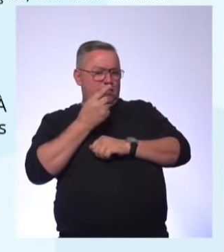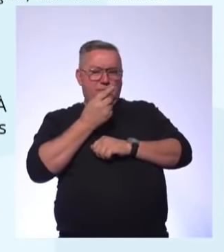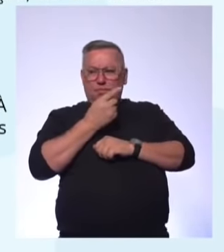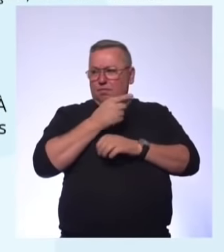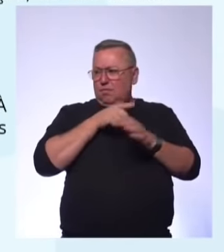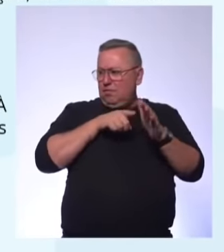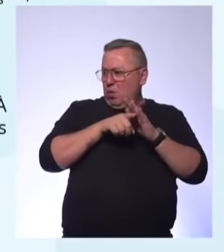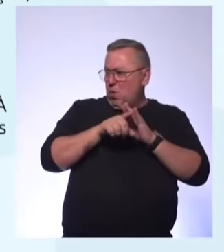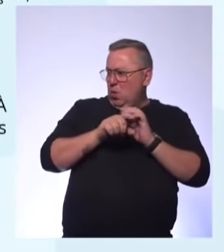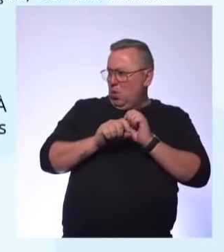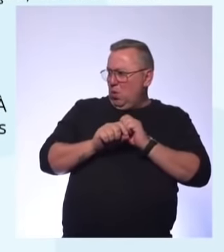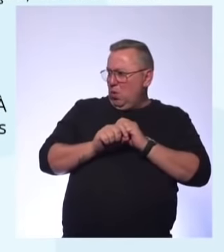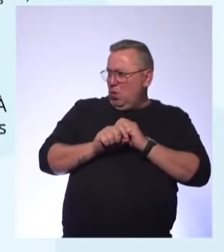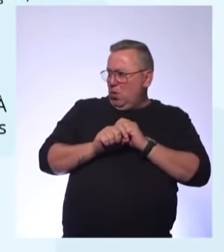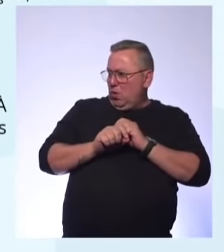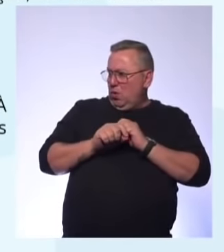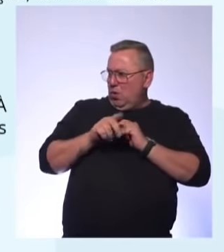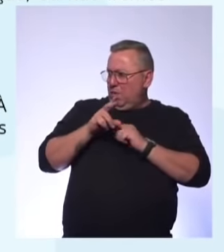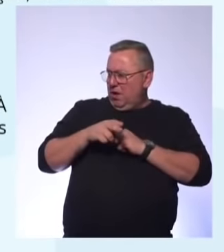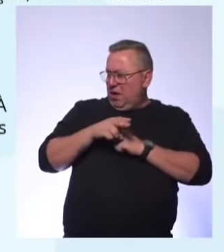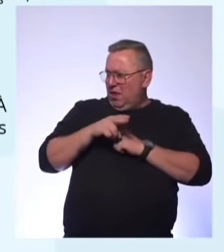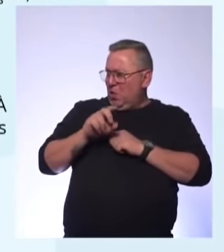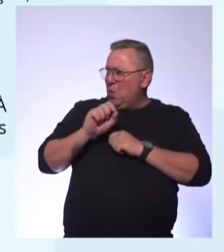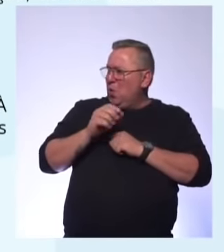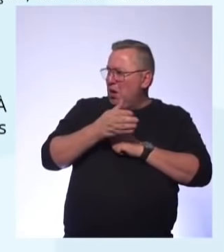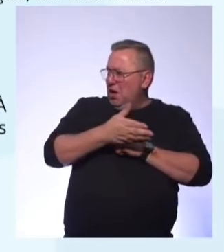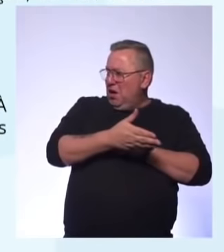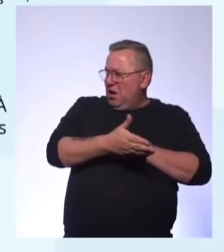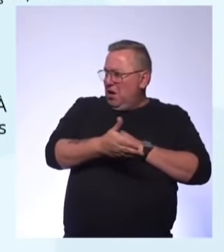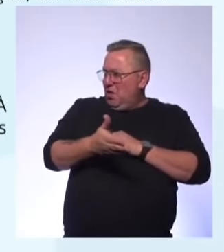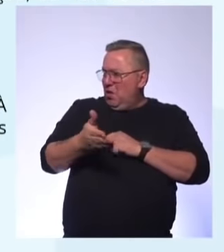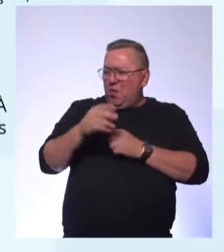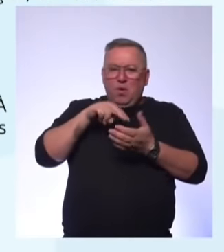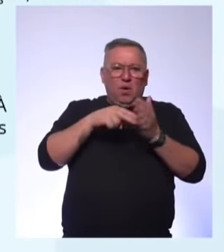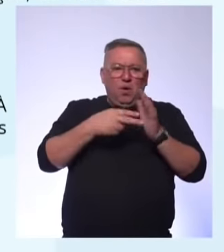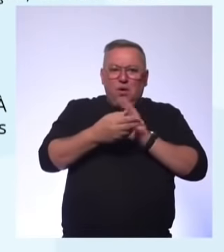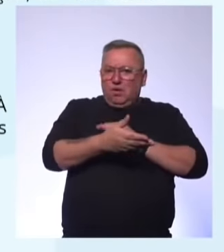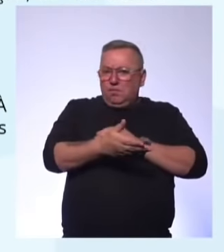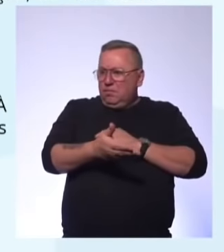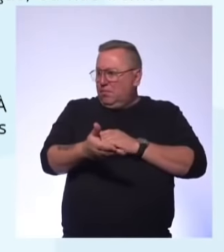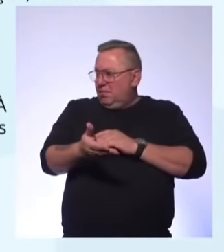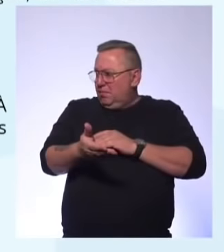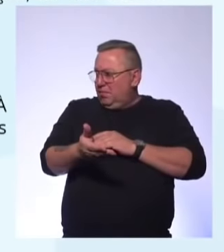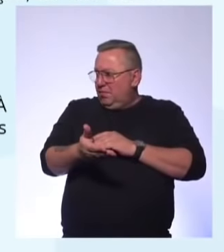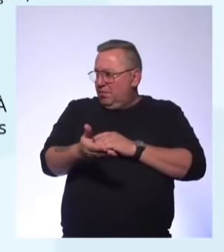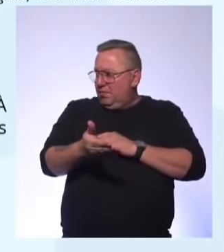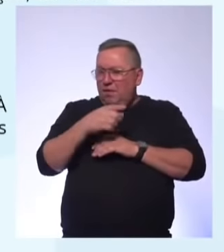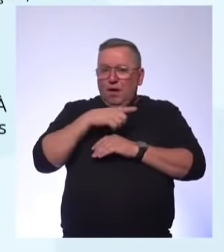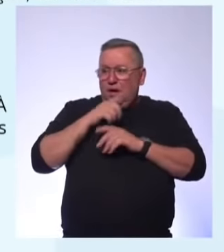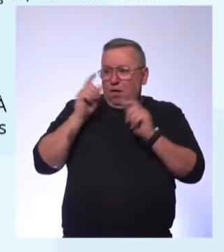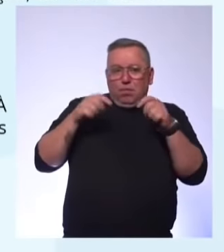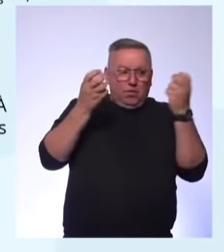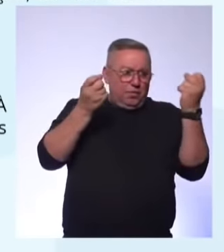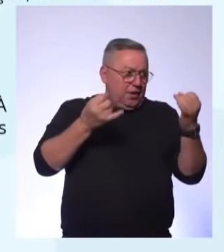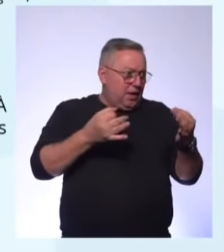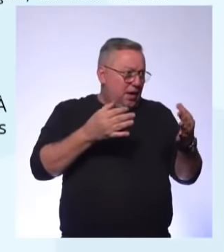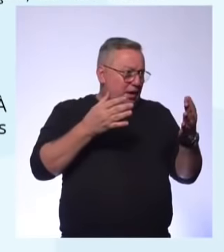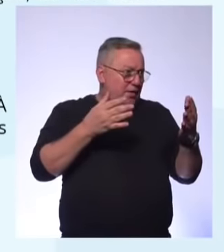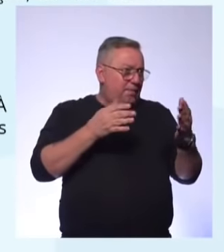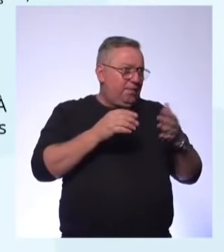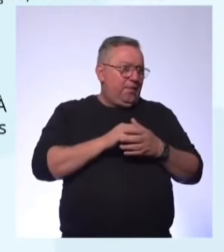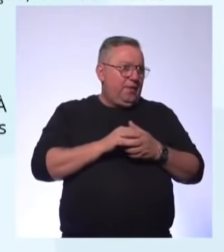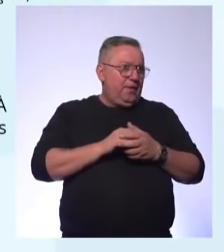perguntava: Padre, o que é isso? O que significa isso? Eu posso explicar? Não, deixa Vai fazer eu.